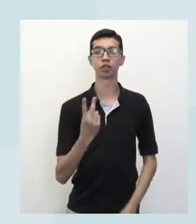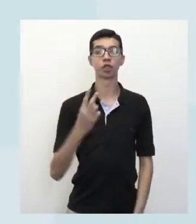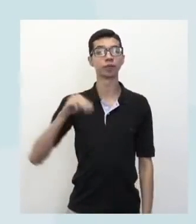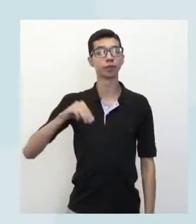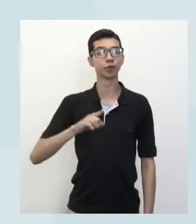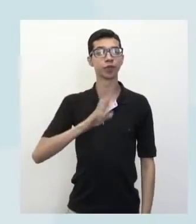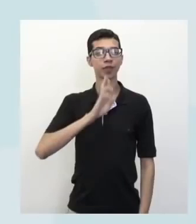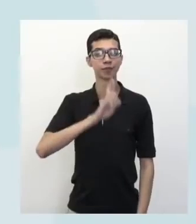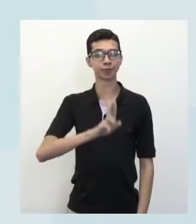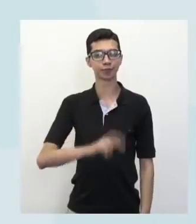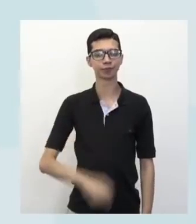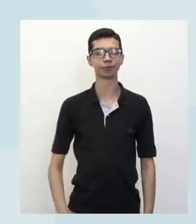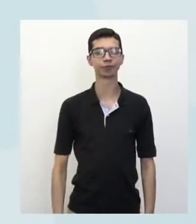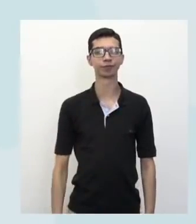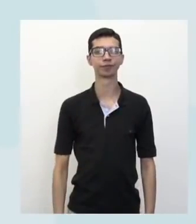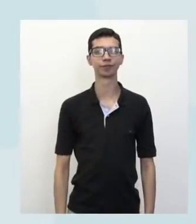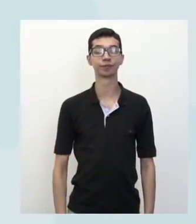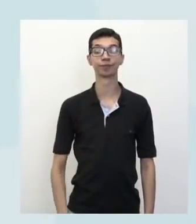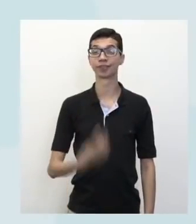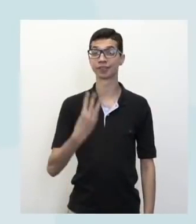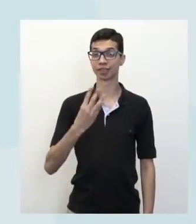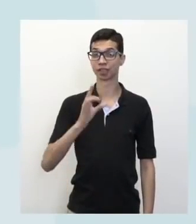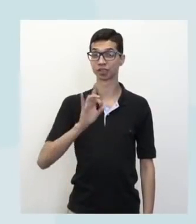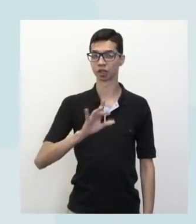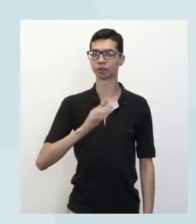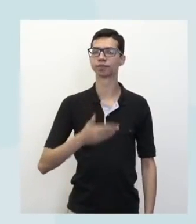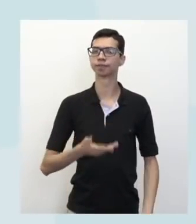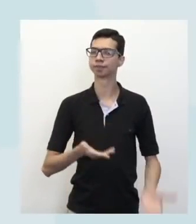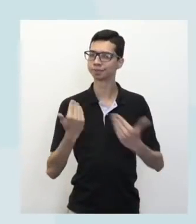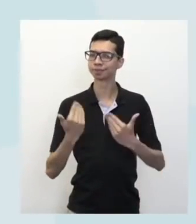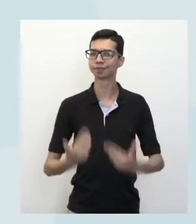vocês responderem, hein? 3 questõezinhas. Vamos lá.